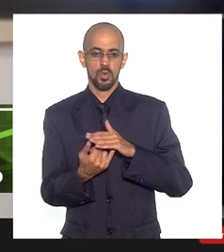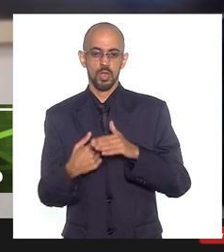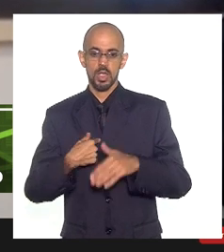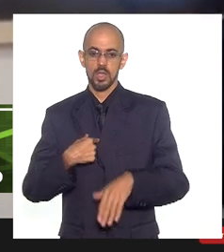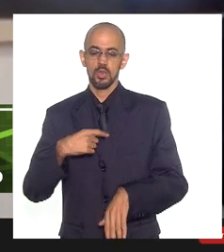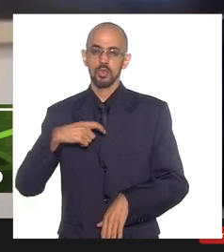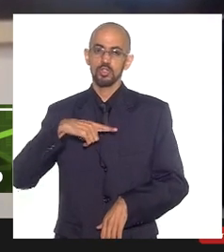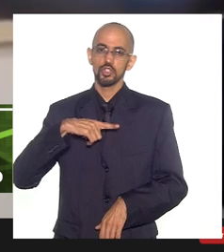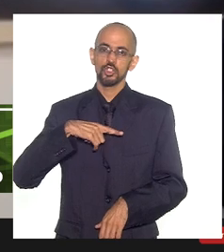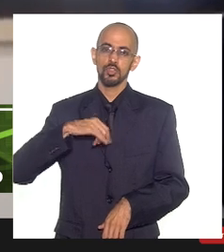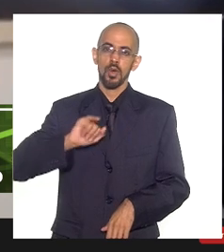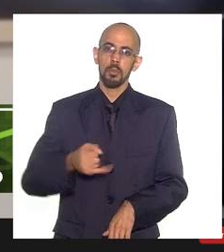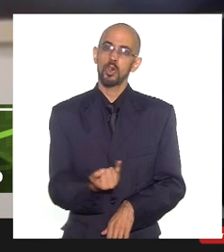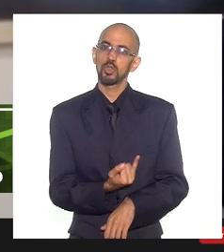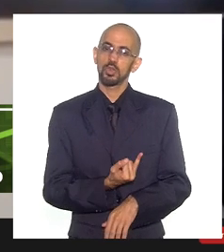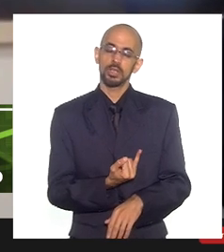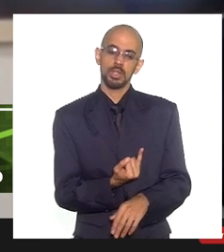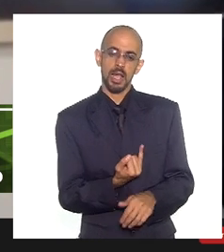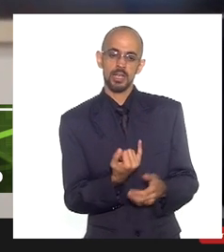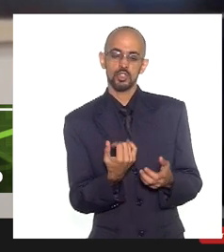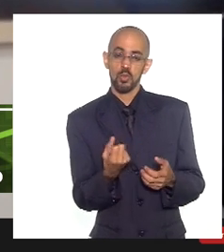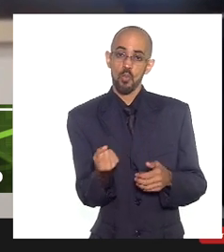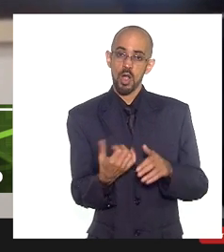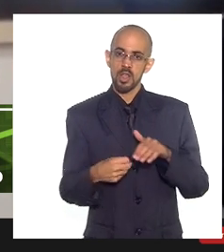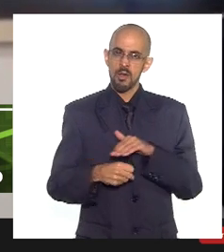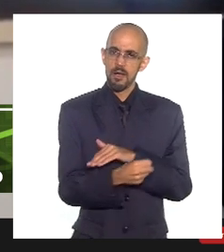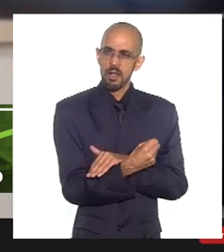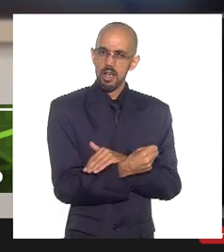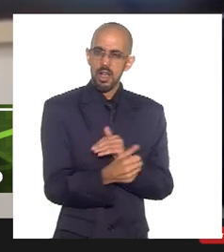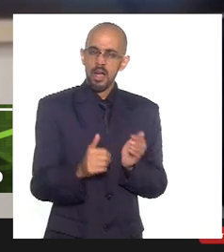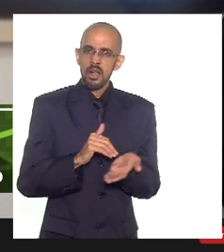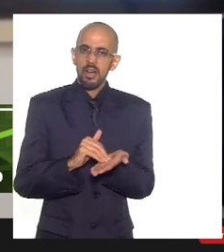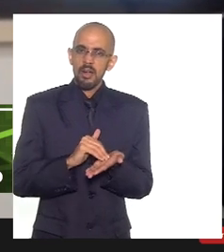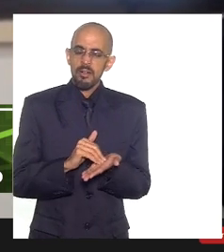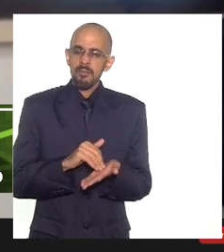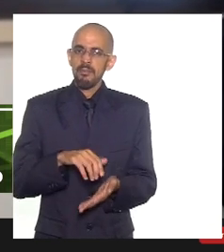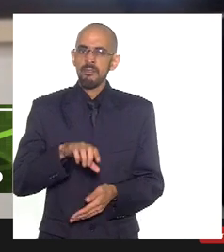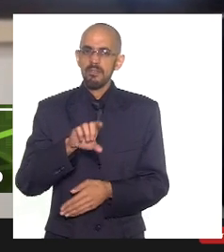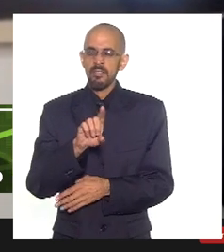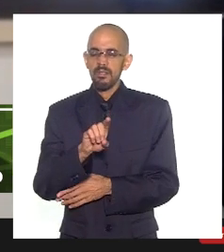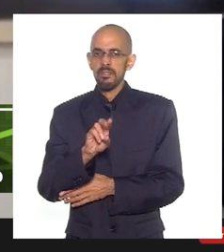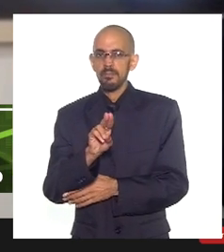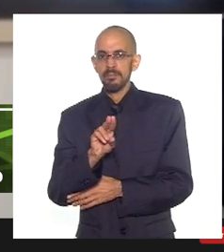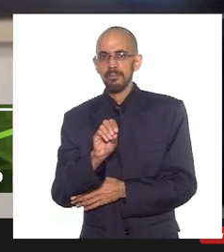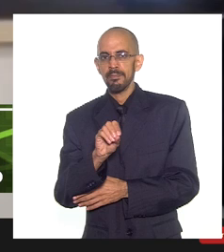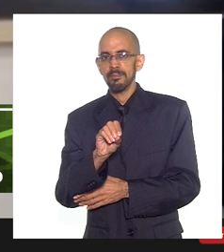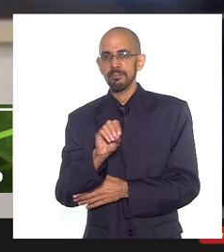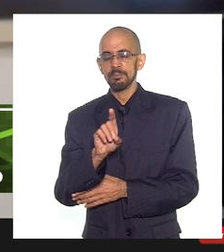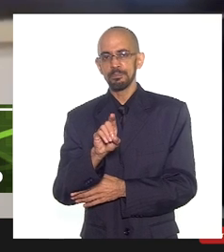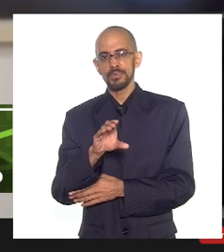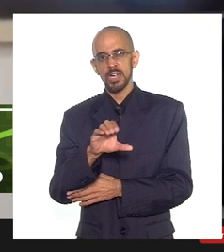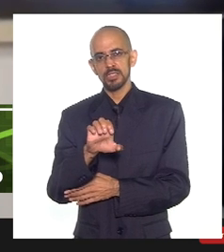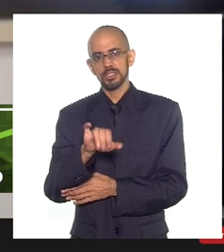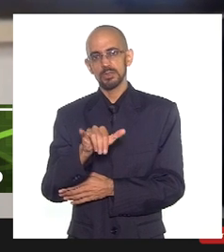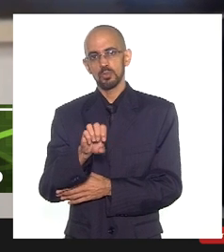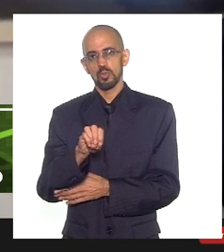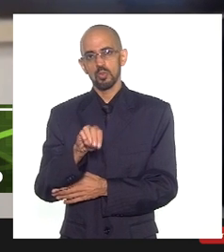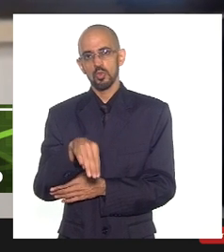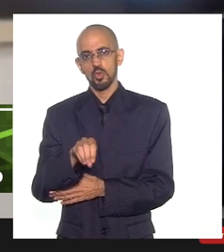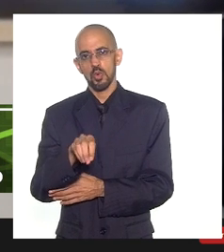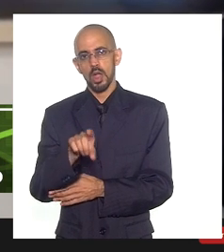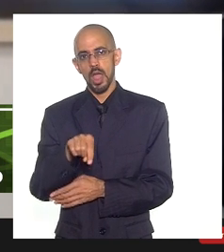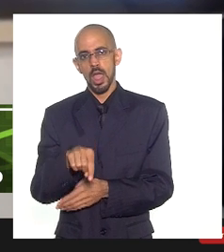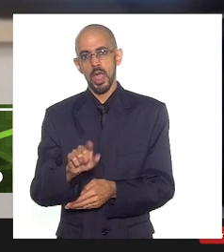de conversar com o reitor a respeito disso, a respeito do do décimo. O do décimo é uma garantia constitucional e nós